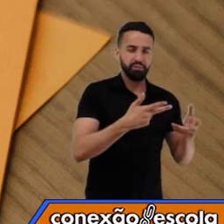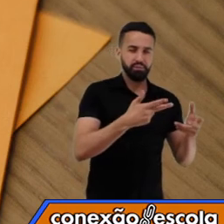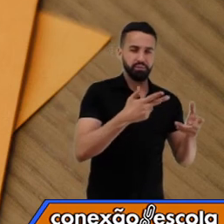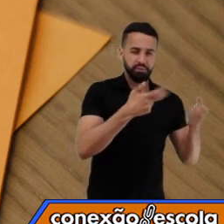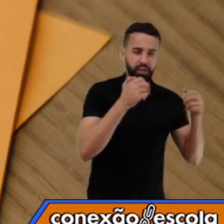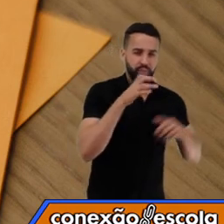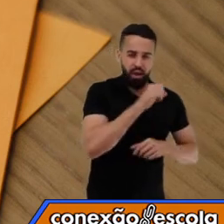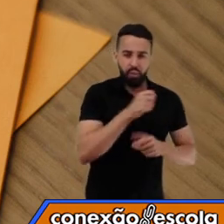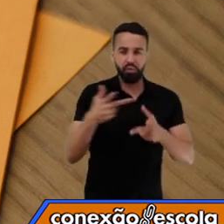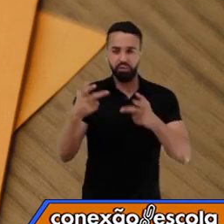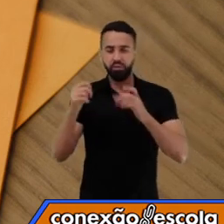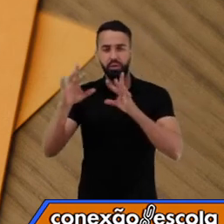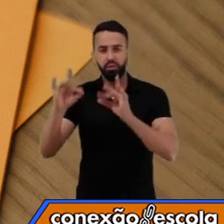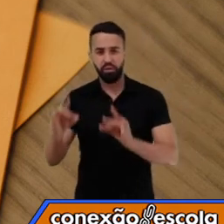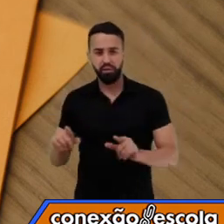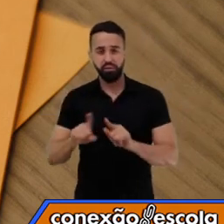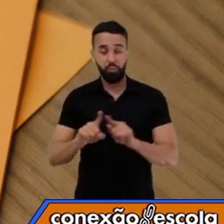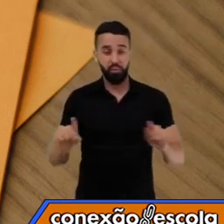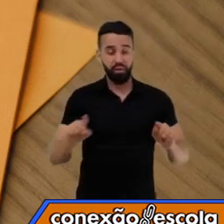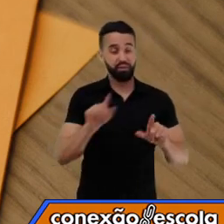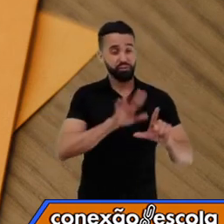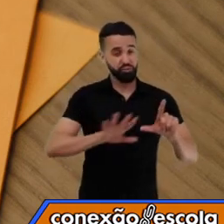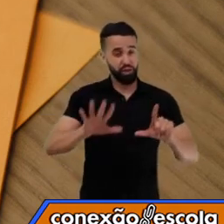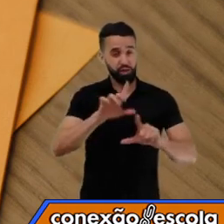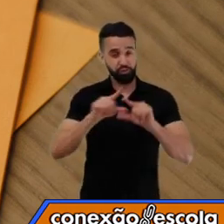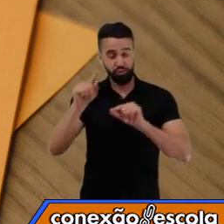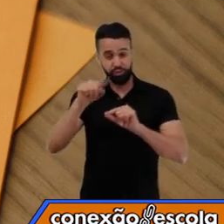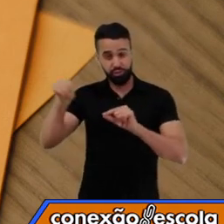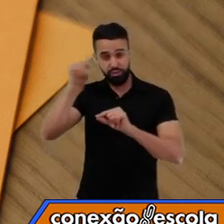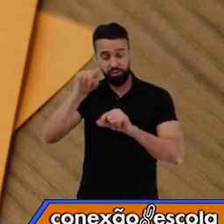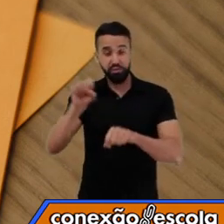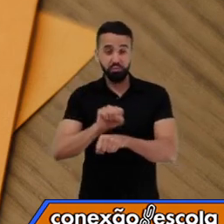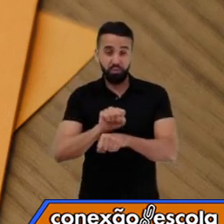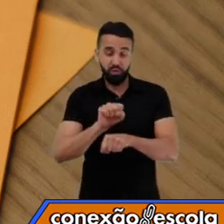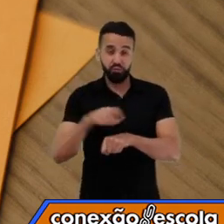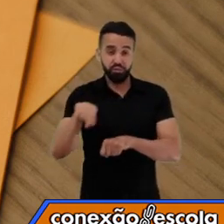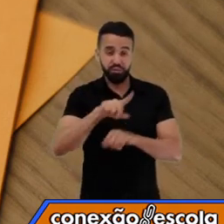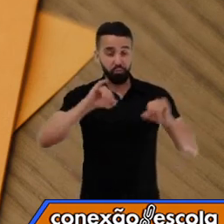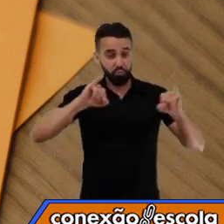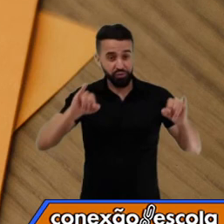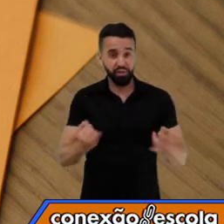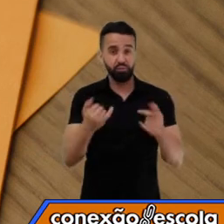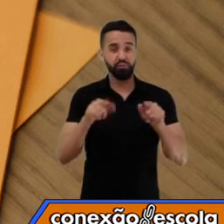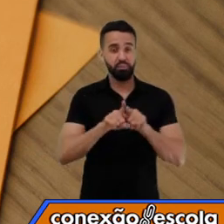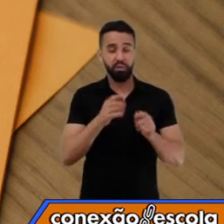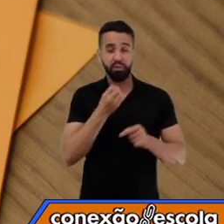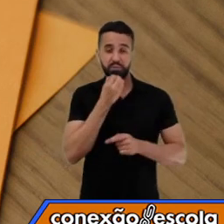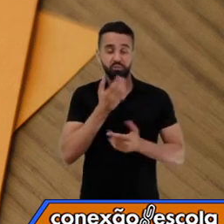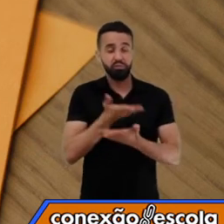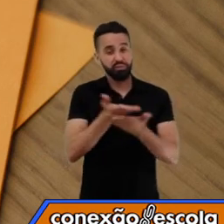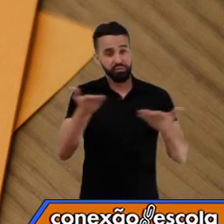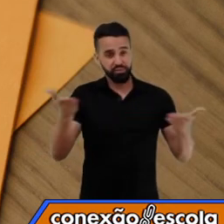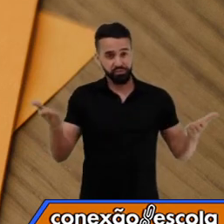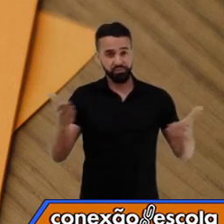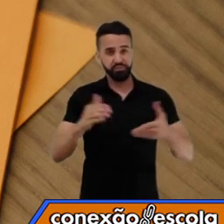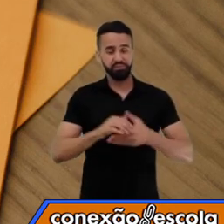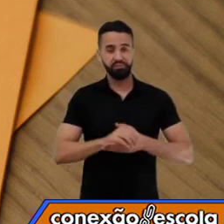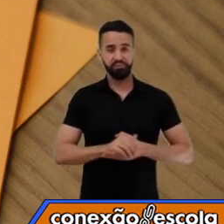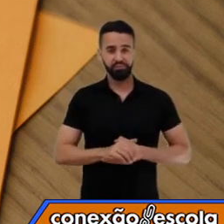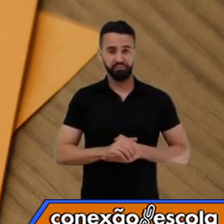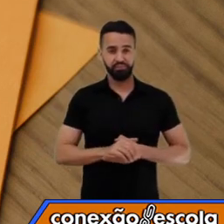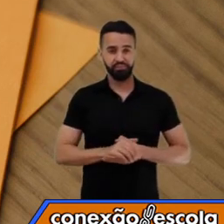e os gêneros textuais charge tirinha eu espero que vocês tenham aproveitado bastante tenha um bom dia